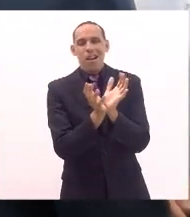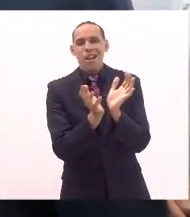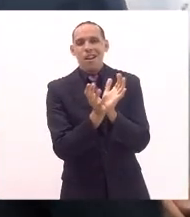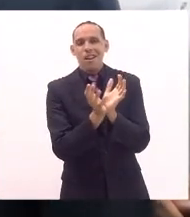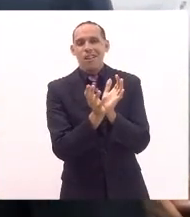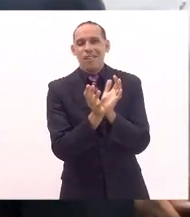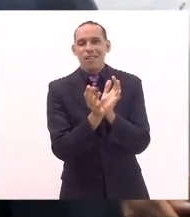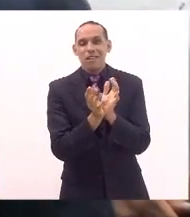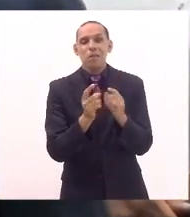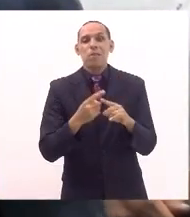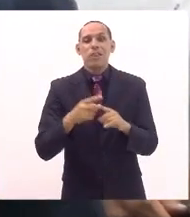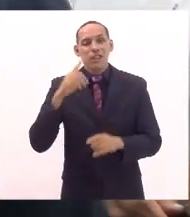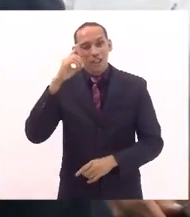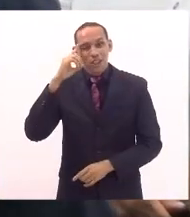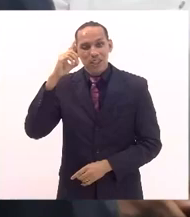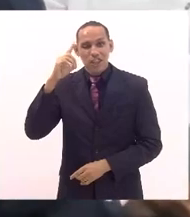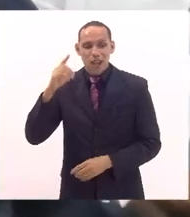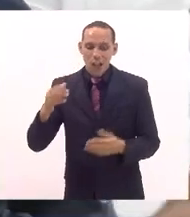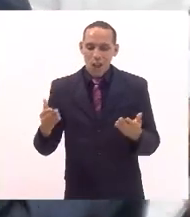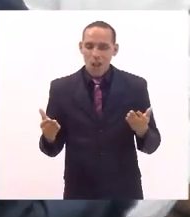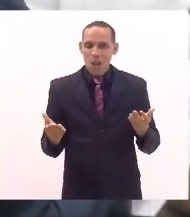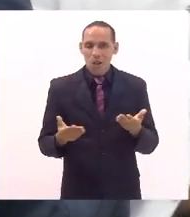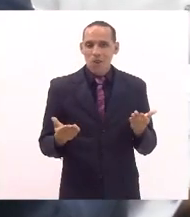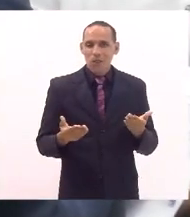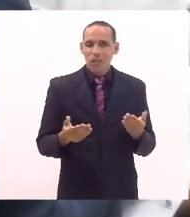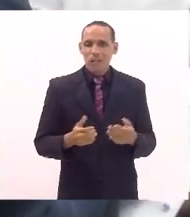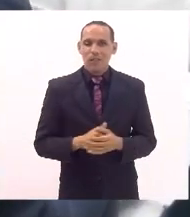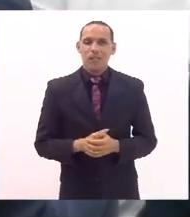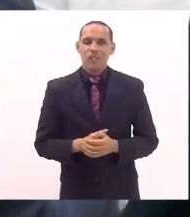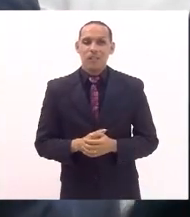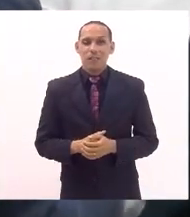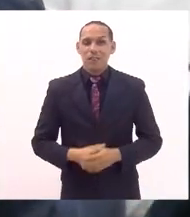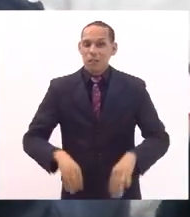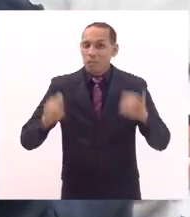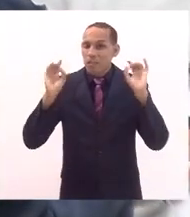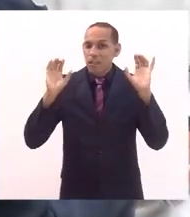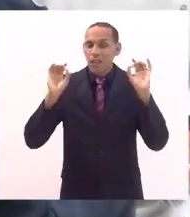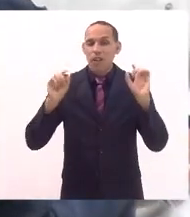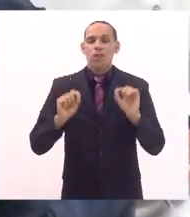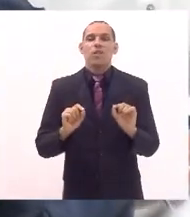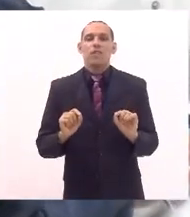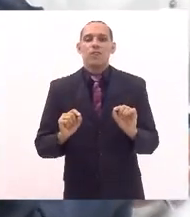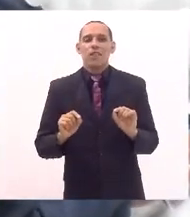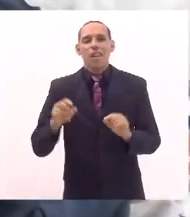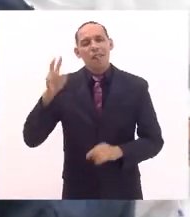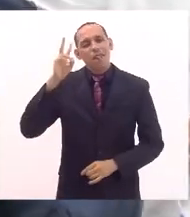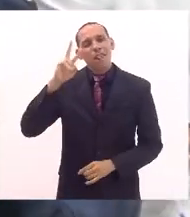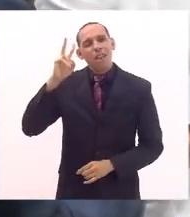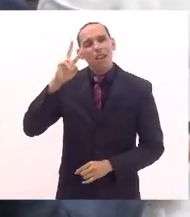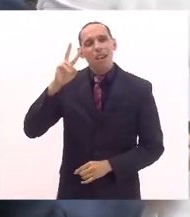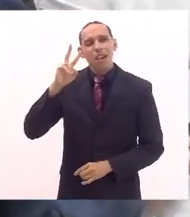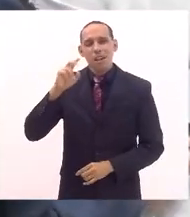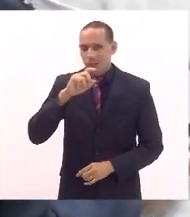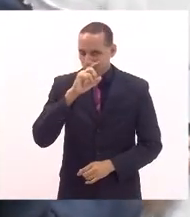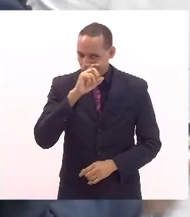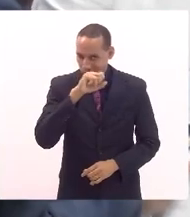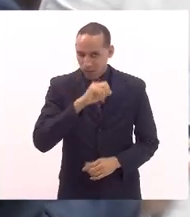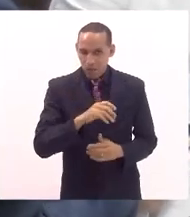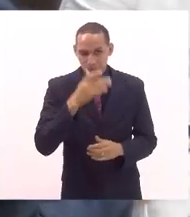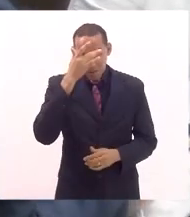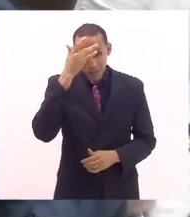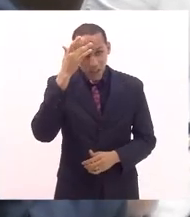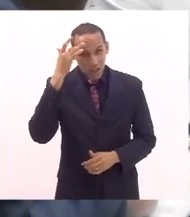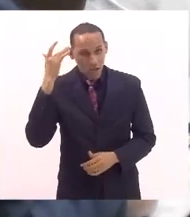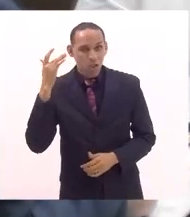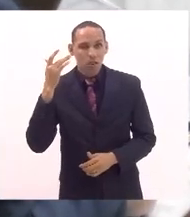pelo dia de hoje e em especial a memória daqueles que